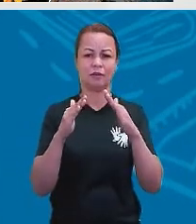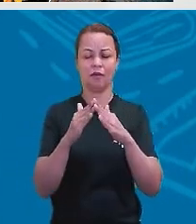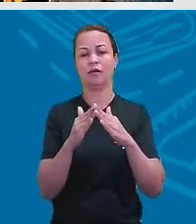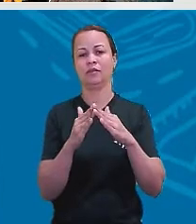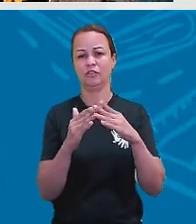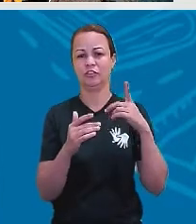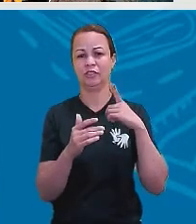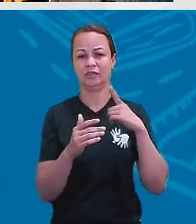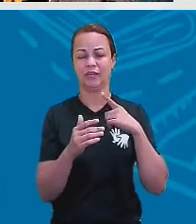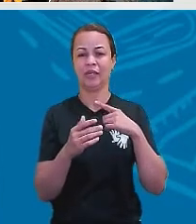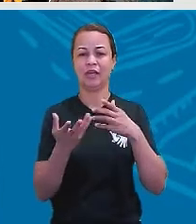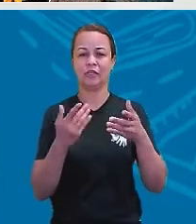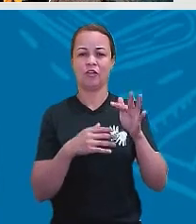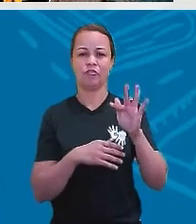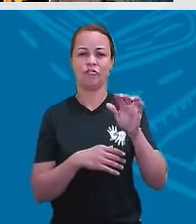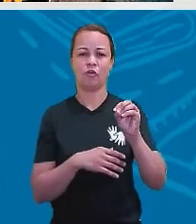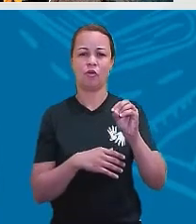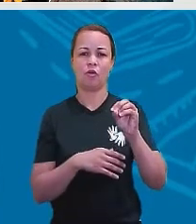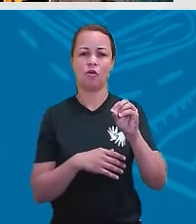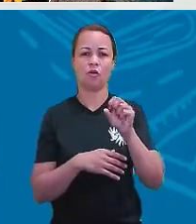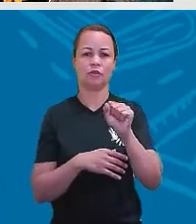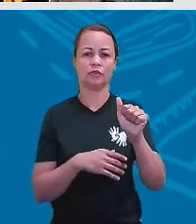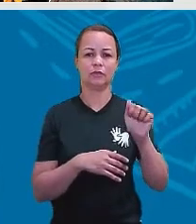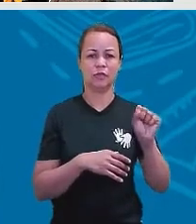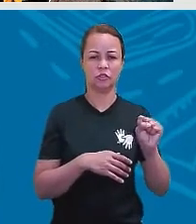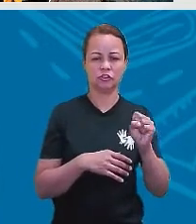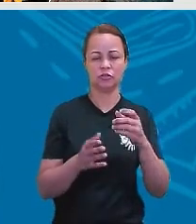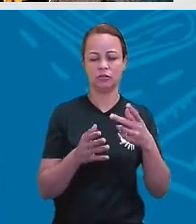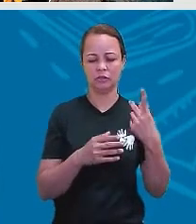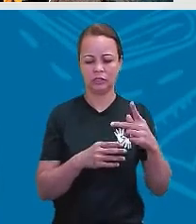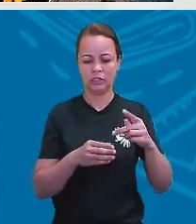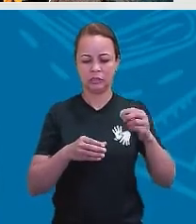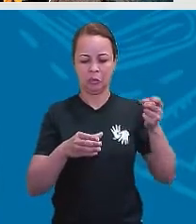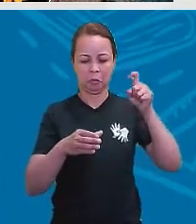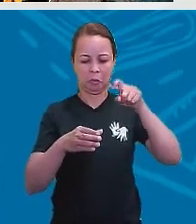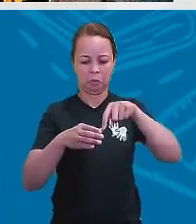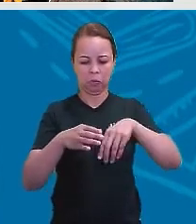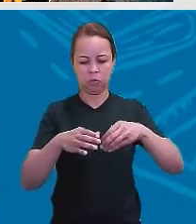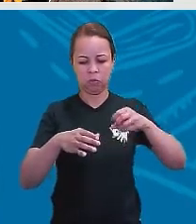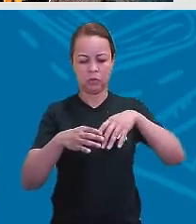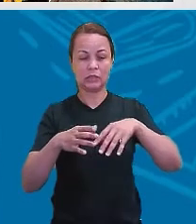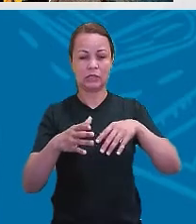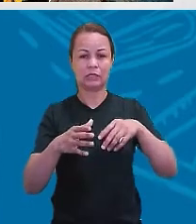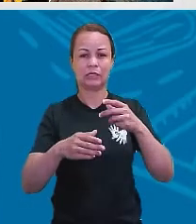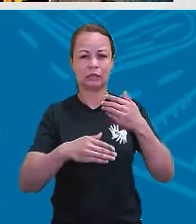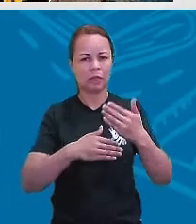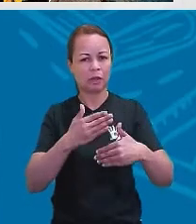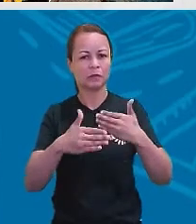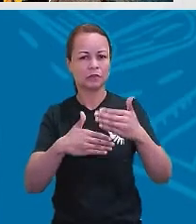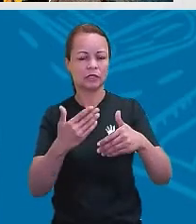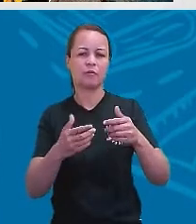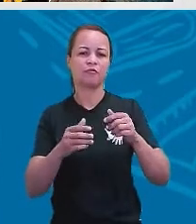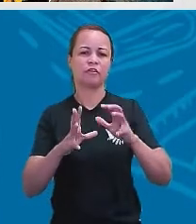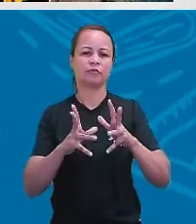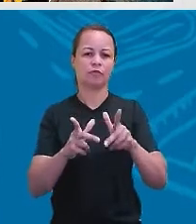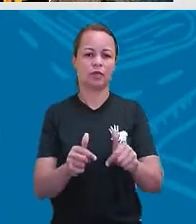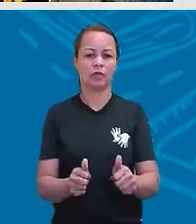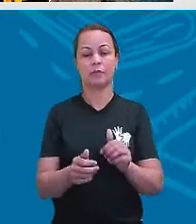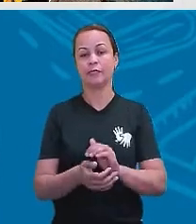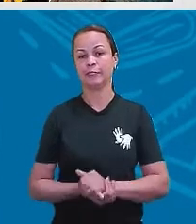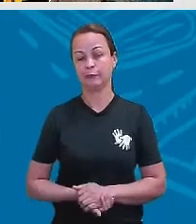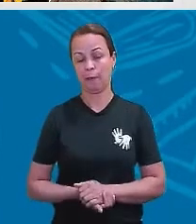aquelas fossas, né, que todos esses resíduos eles são lançados e de tempos em tempos ali a gente faz aquela limpeza, tá certo?